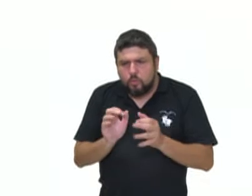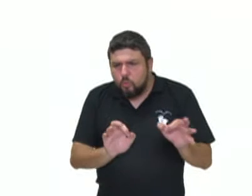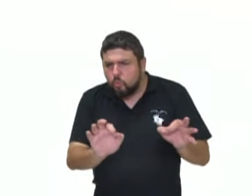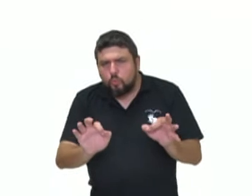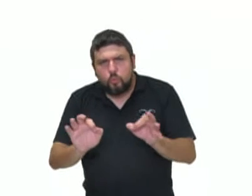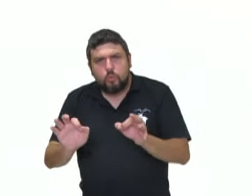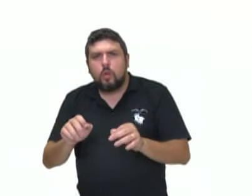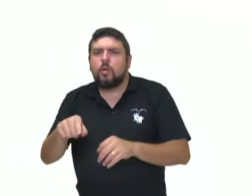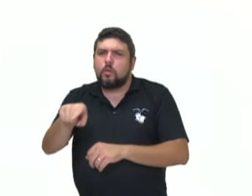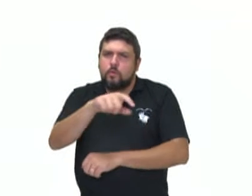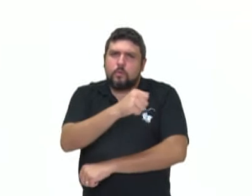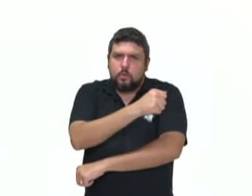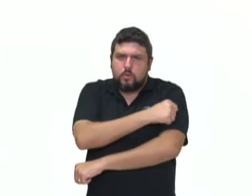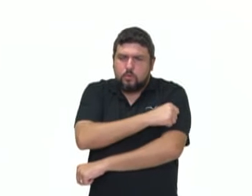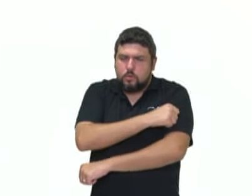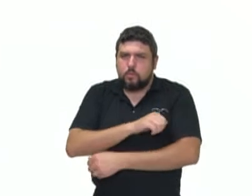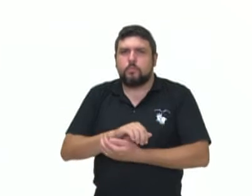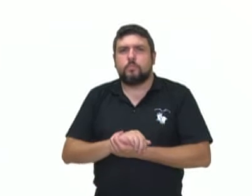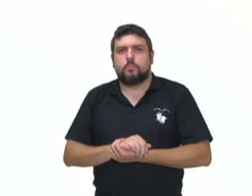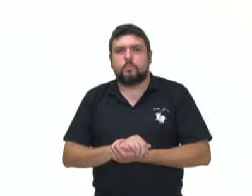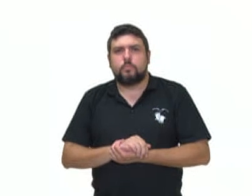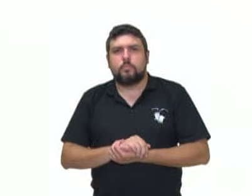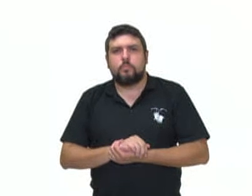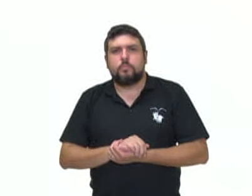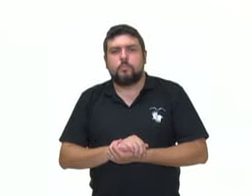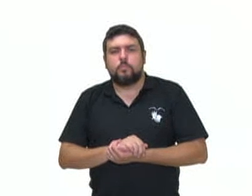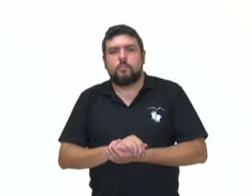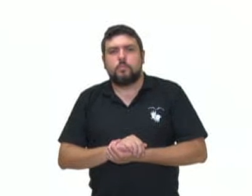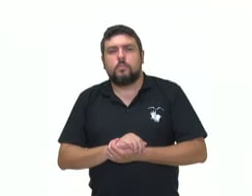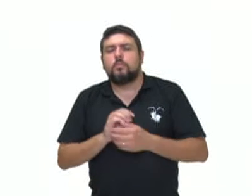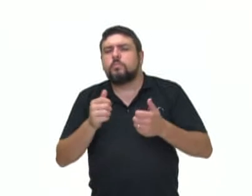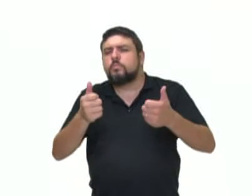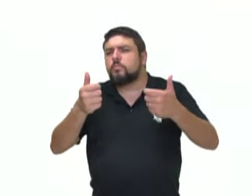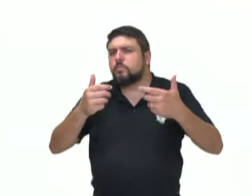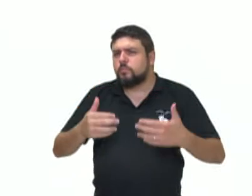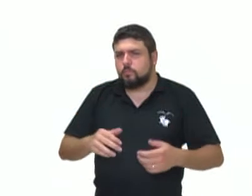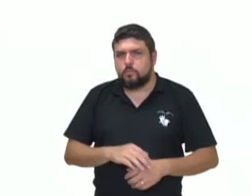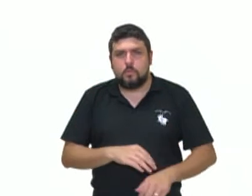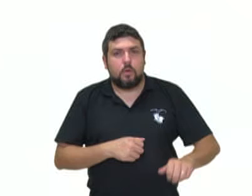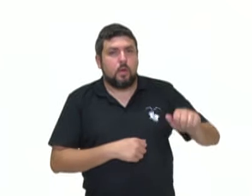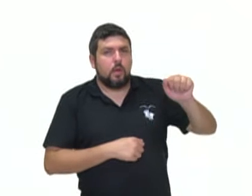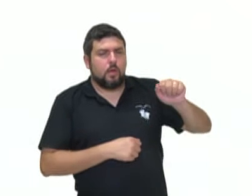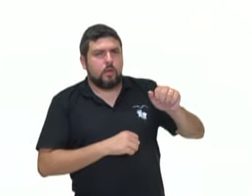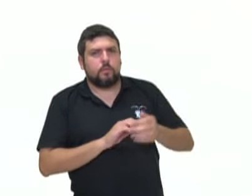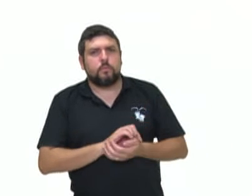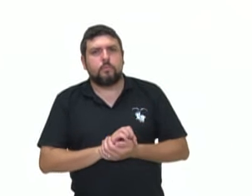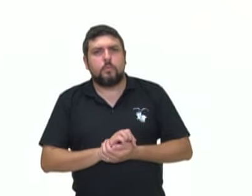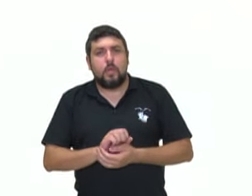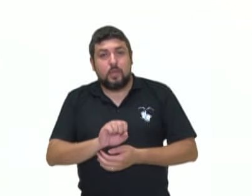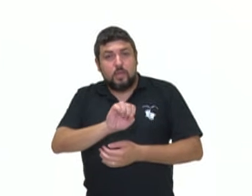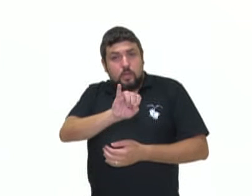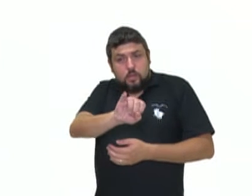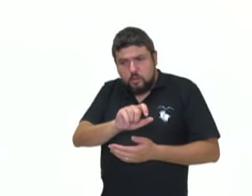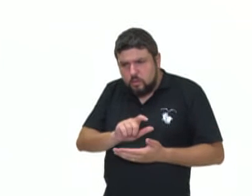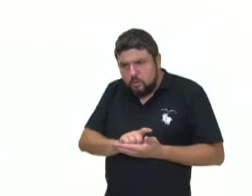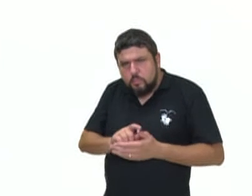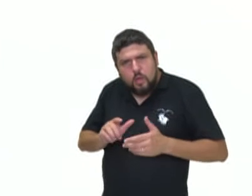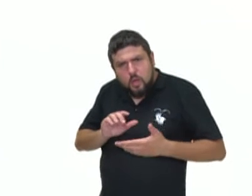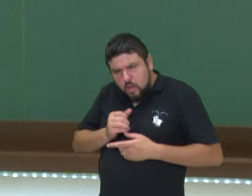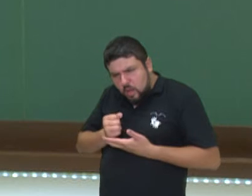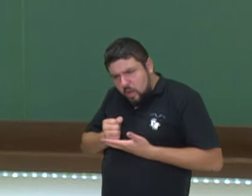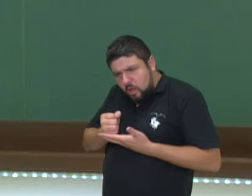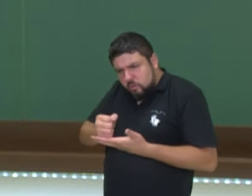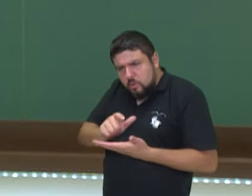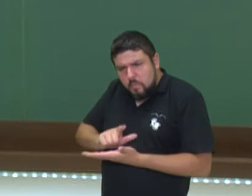vocês como estudantes. Refletindo sobre essa ação, explique as consequências desta ação para